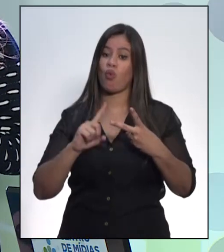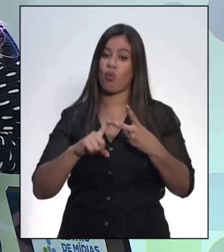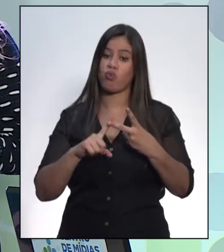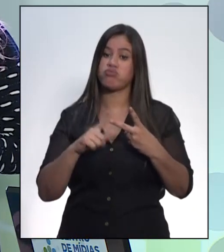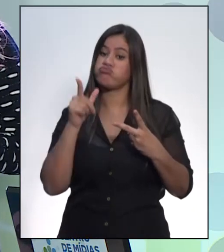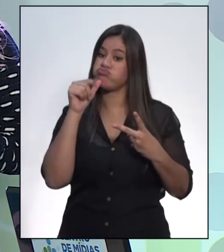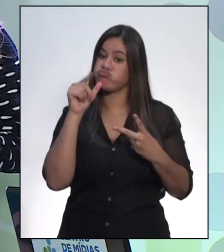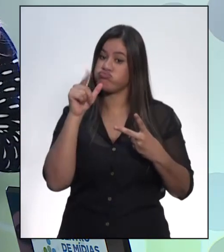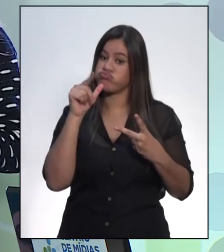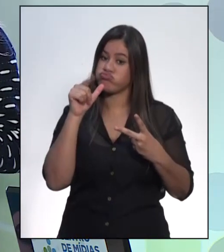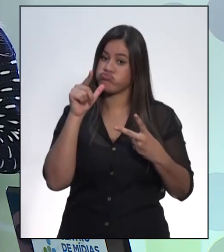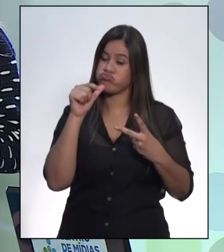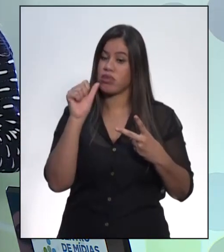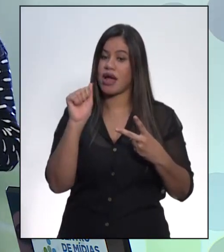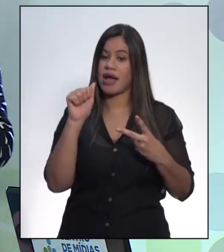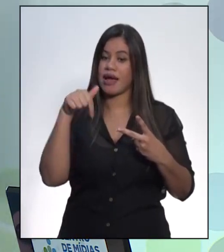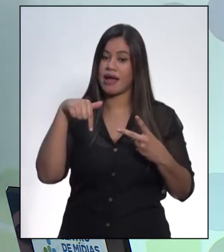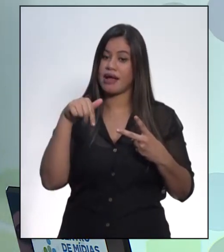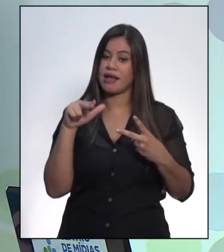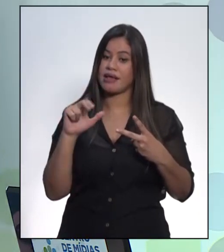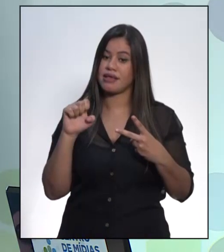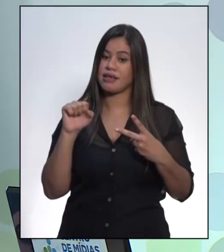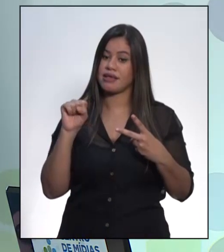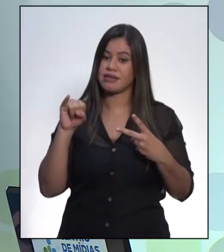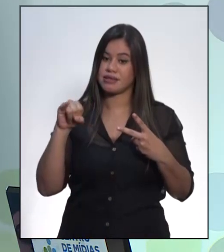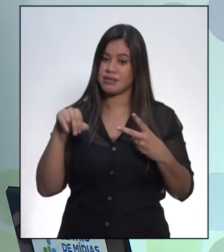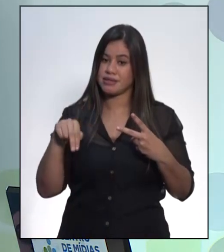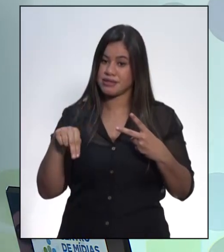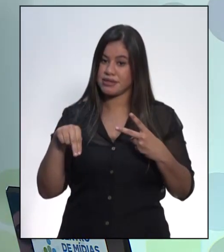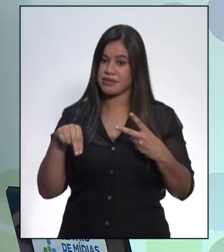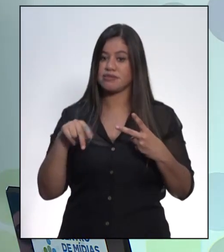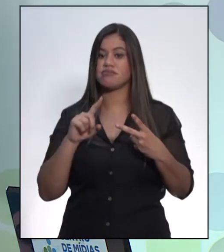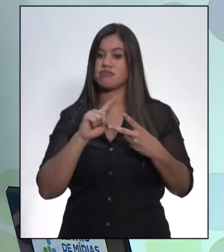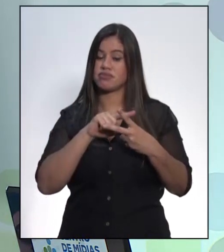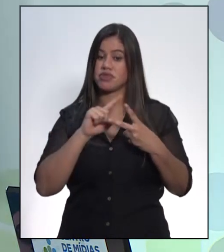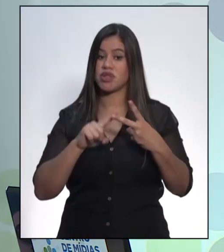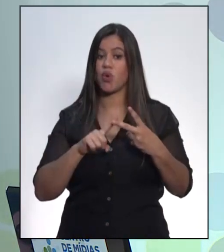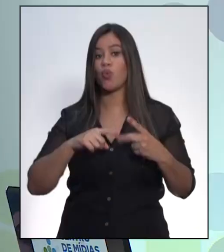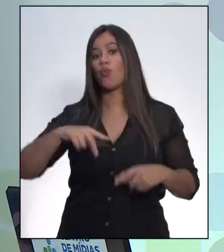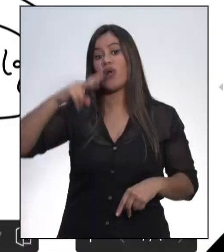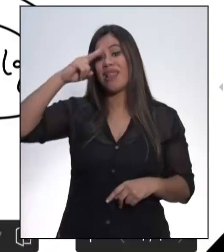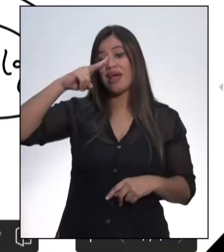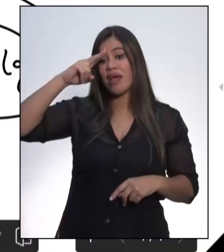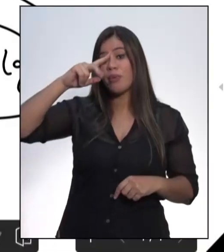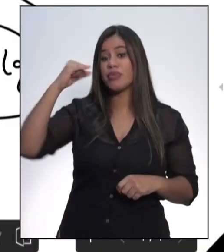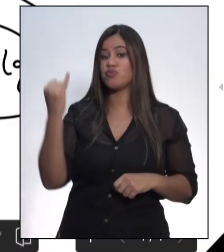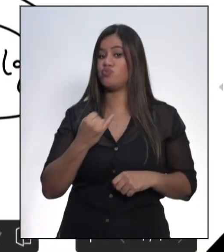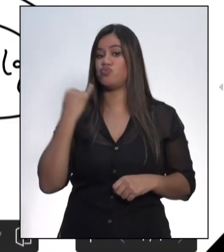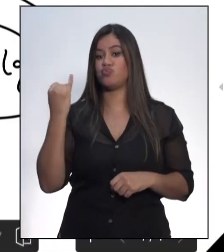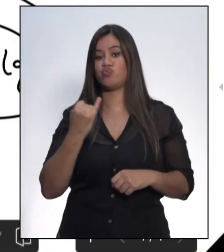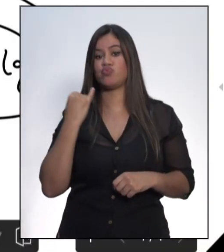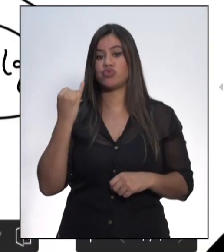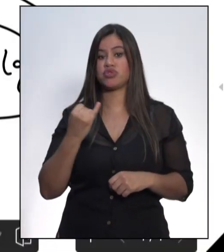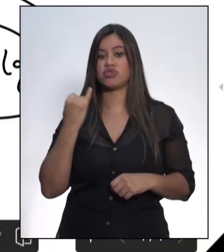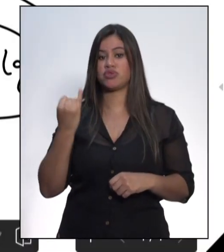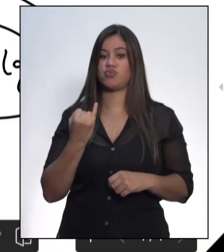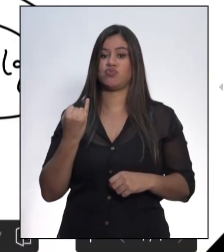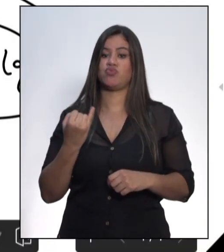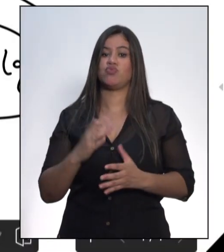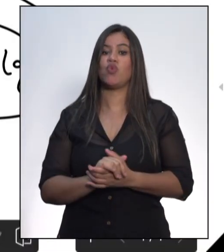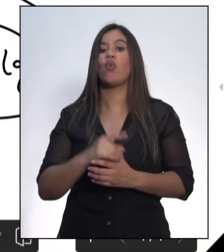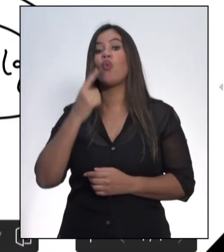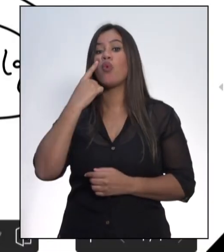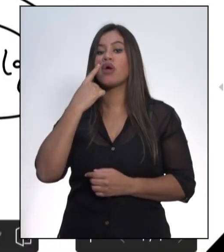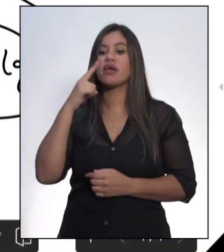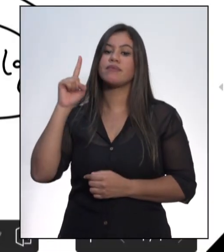em água, que é o aquezinho que parece. Então, o que é legal lembrar, pessoal? Vou até anotar aqui, ó. Não participam